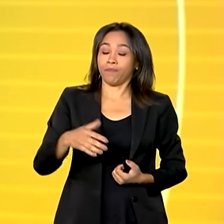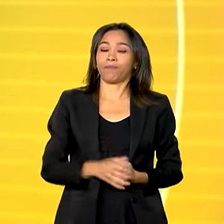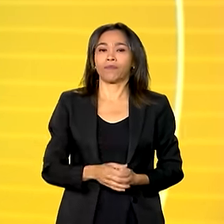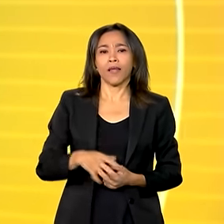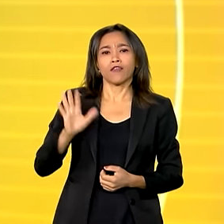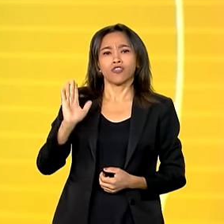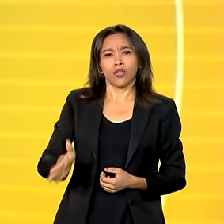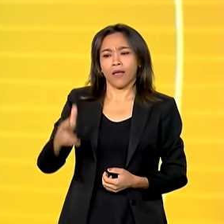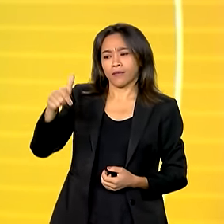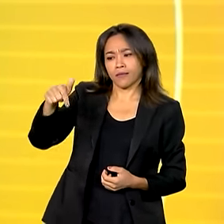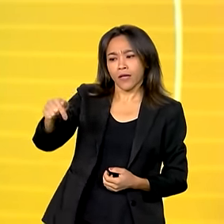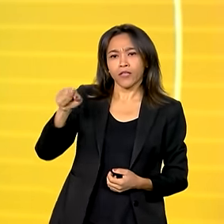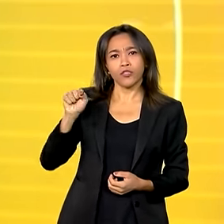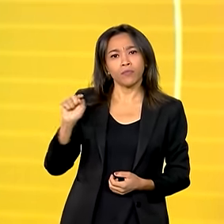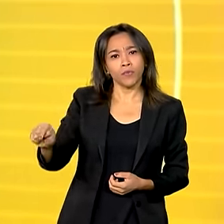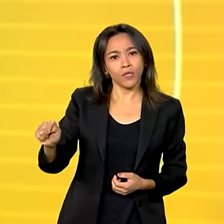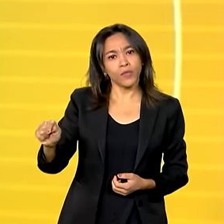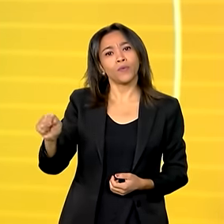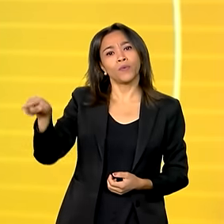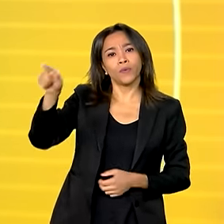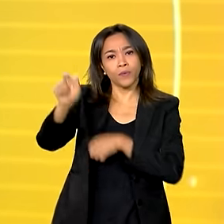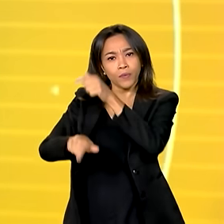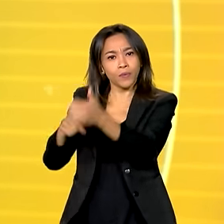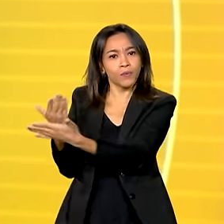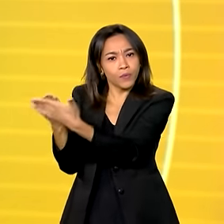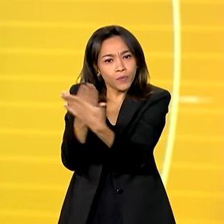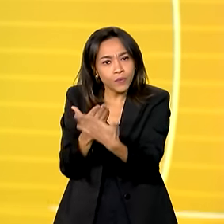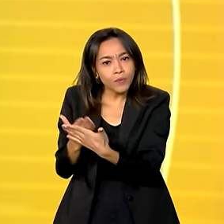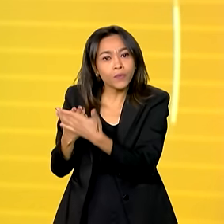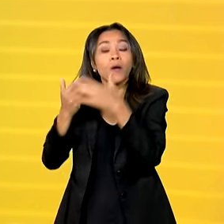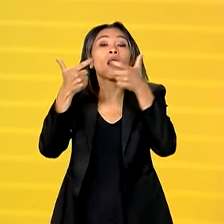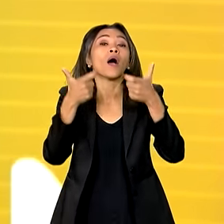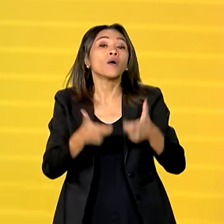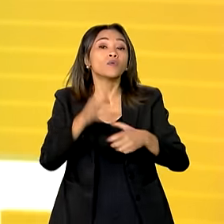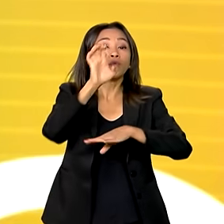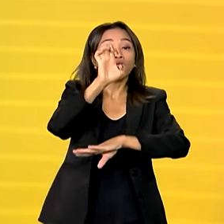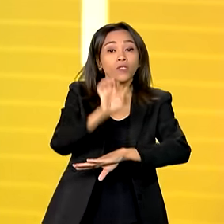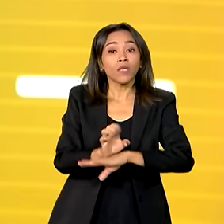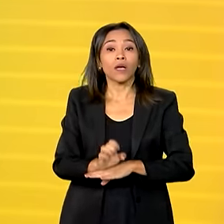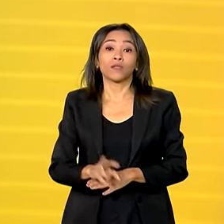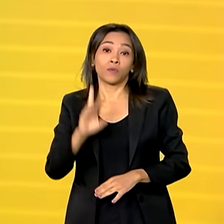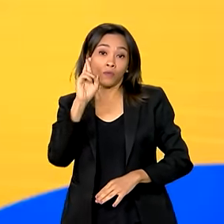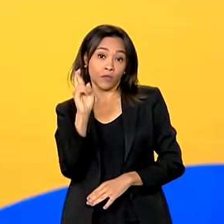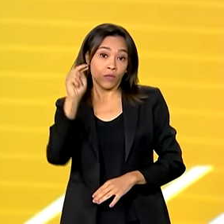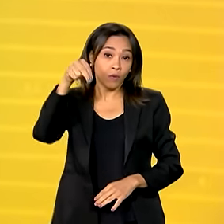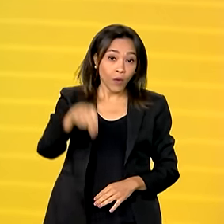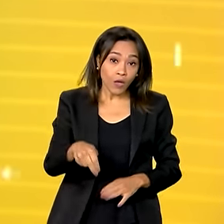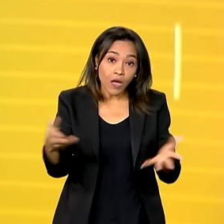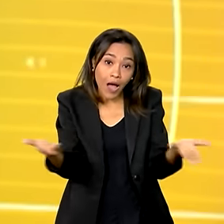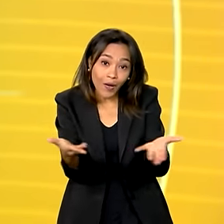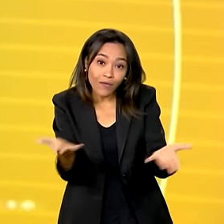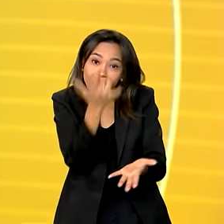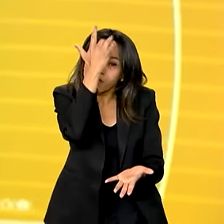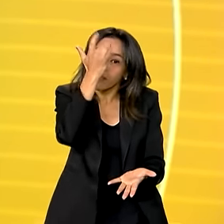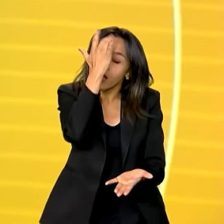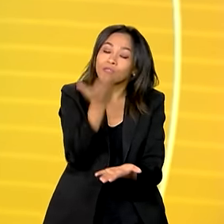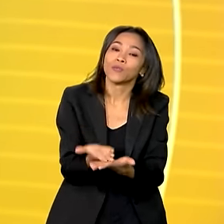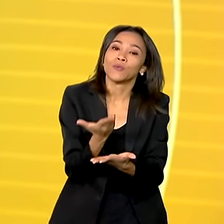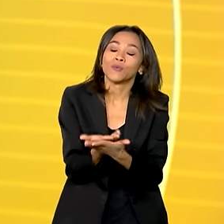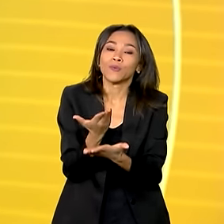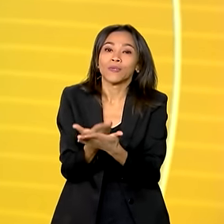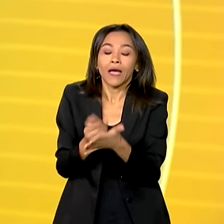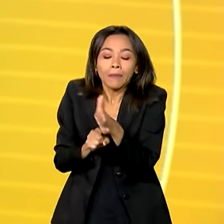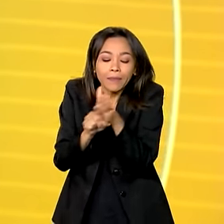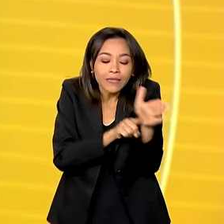7 mil estudantes da região metropolitana de Natal, no Rio Grande do Norte, vão ter mais facilidade para estudar e fazer